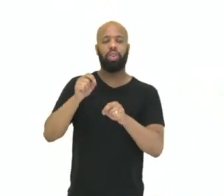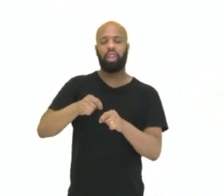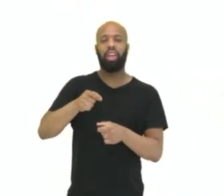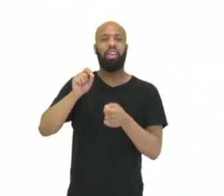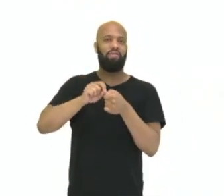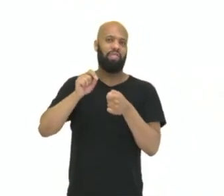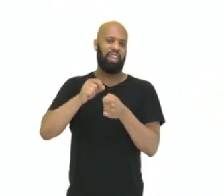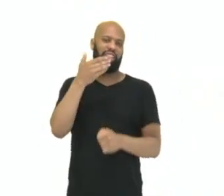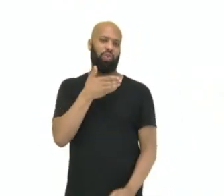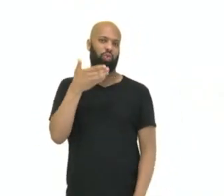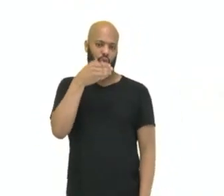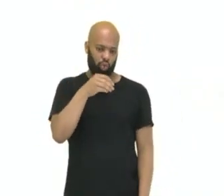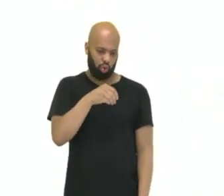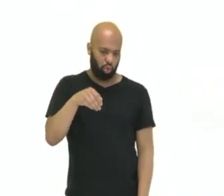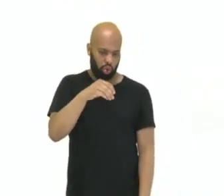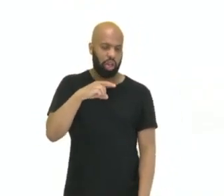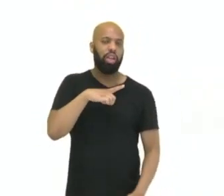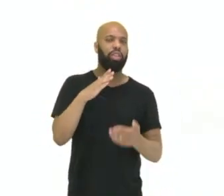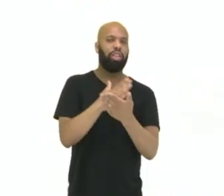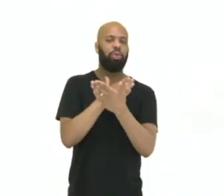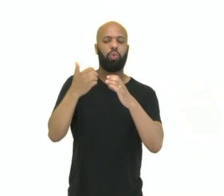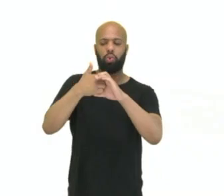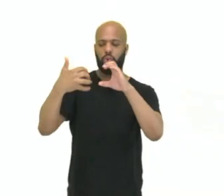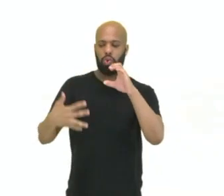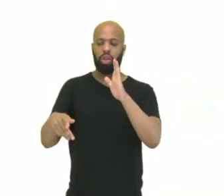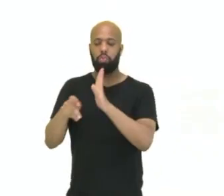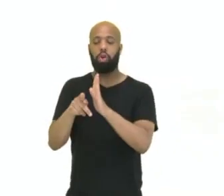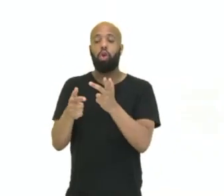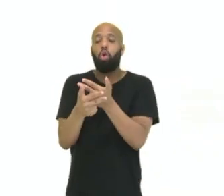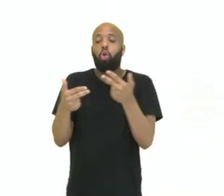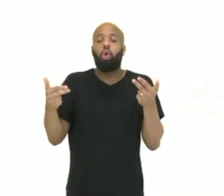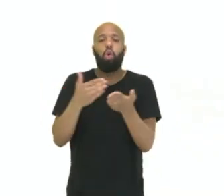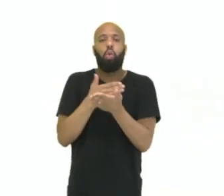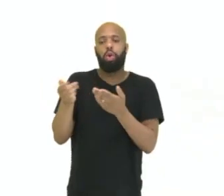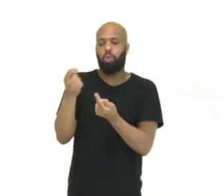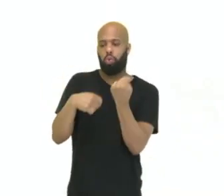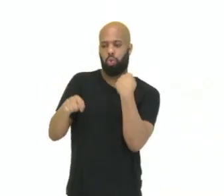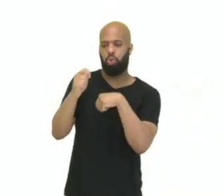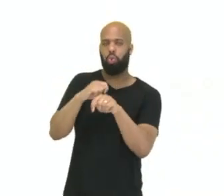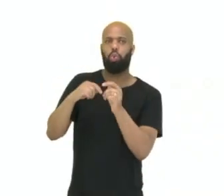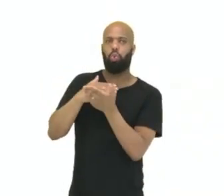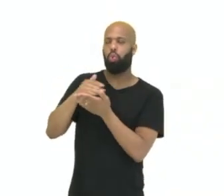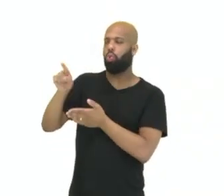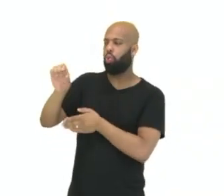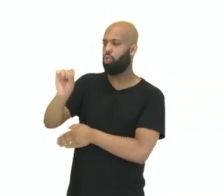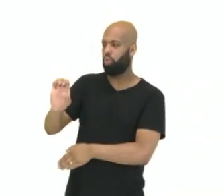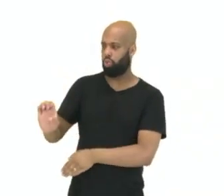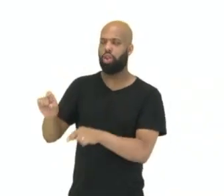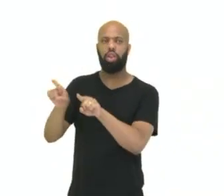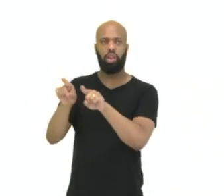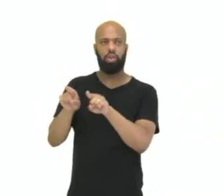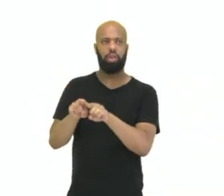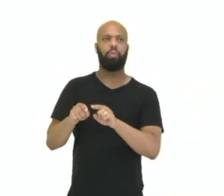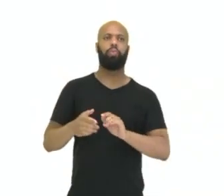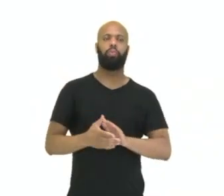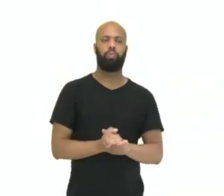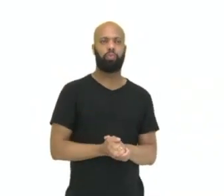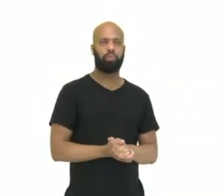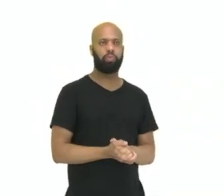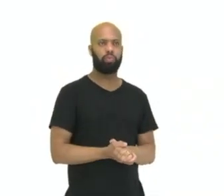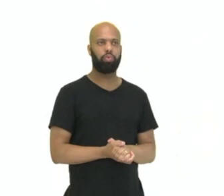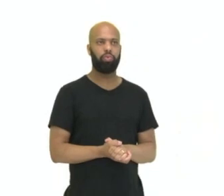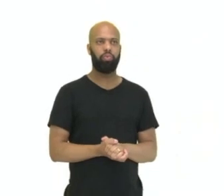são algumas características ali de atividades iniciais introduzidas na região Sudeste do Brasil,